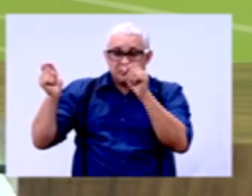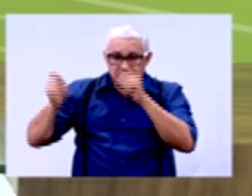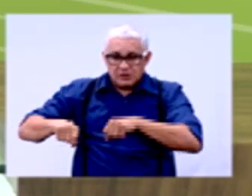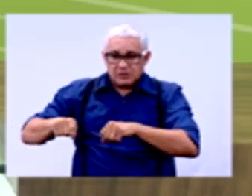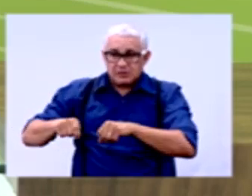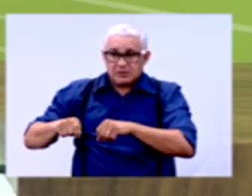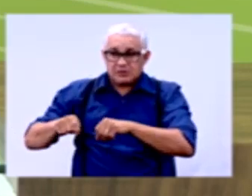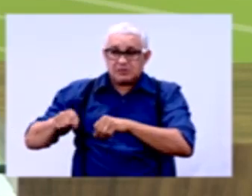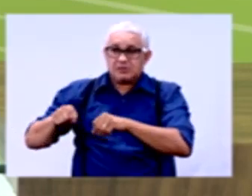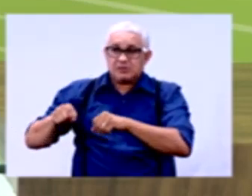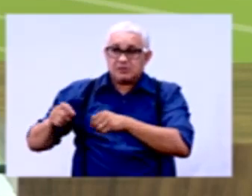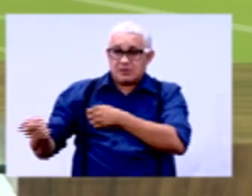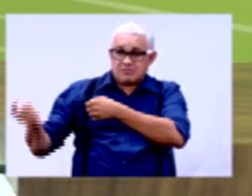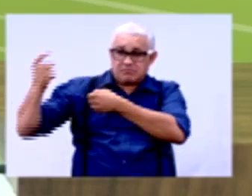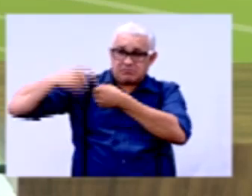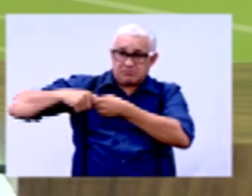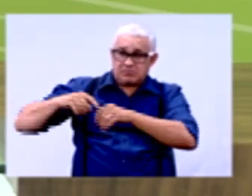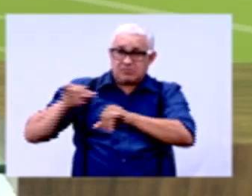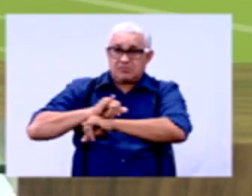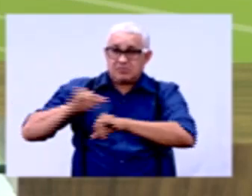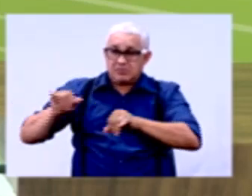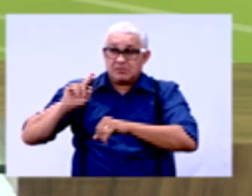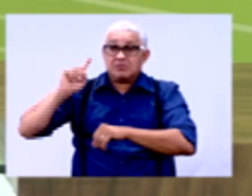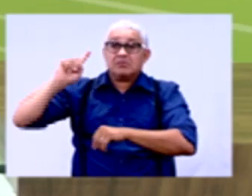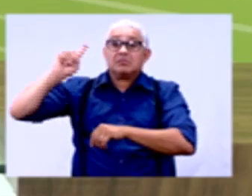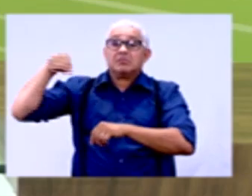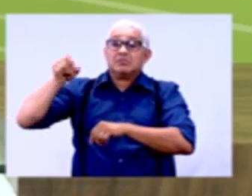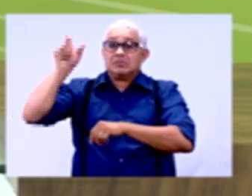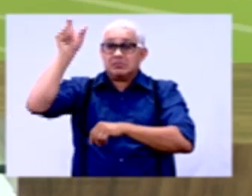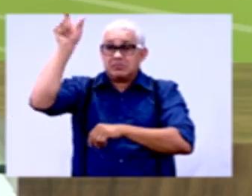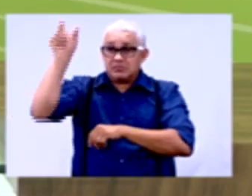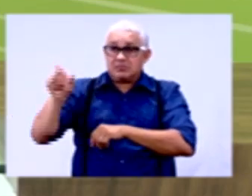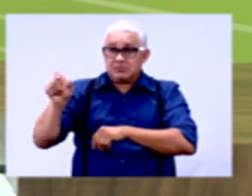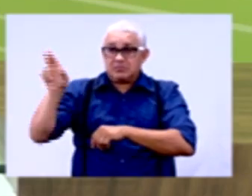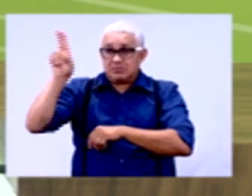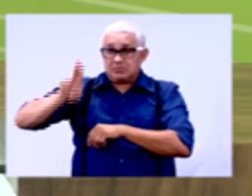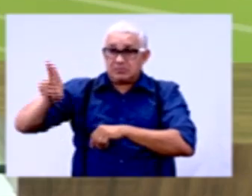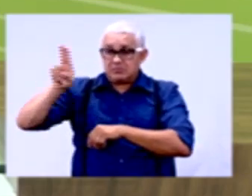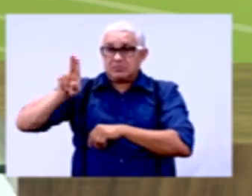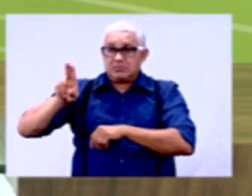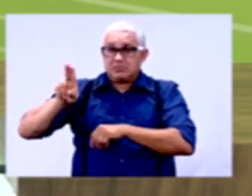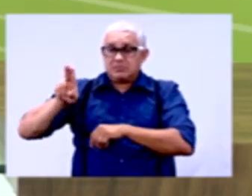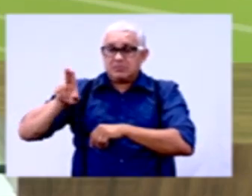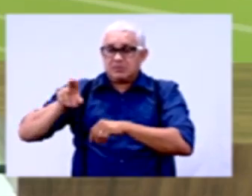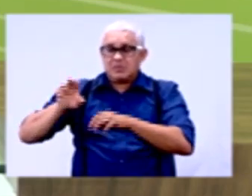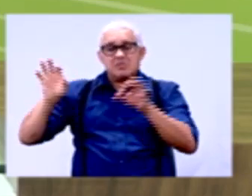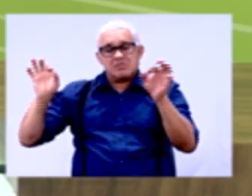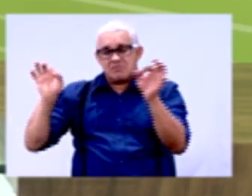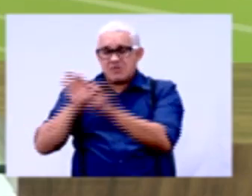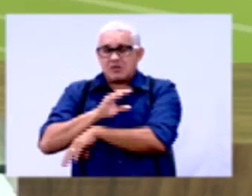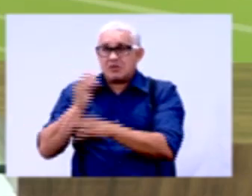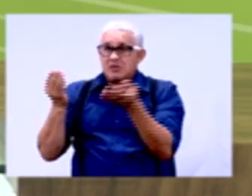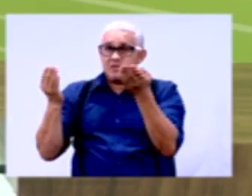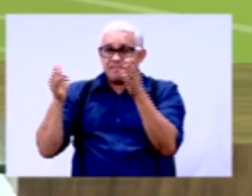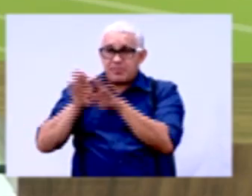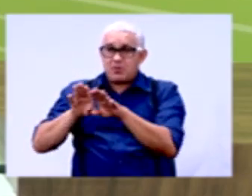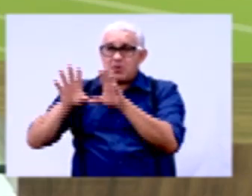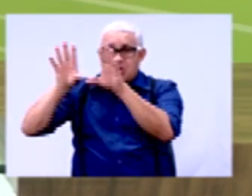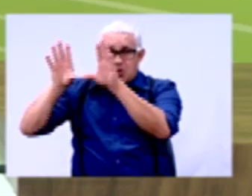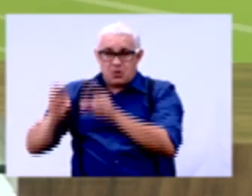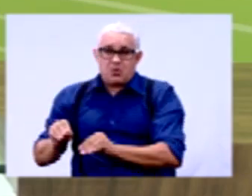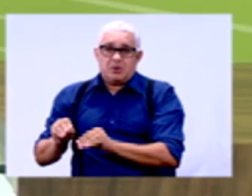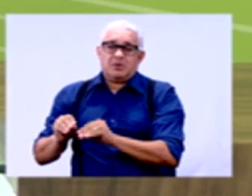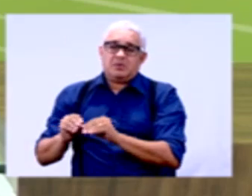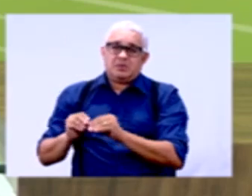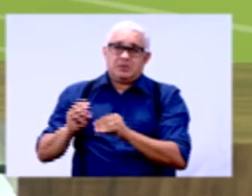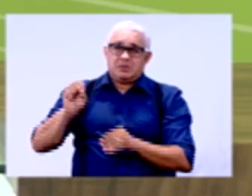essa informação mesmo depois que o usuário tenha realizado, vamos dizer, encerrado a